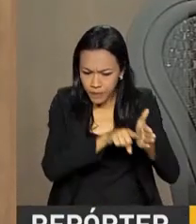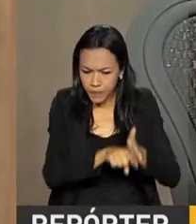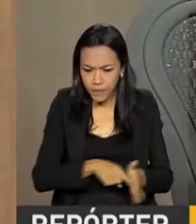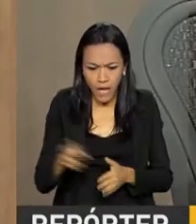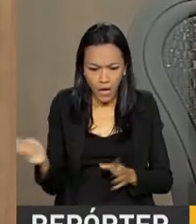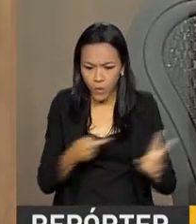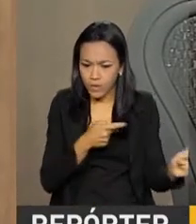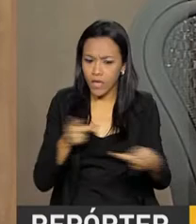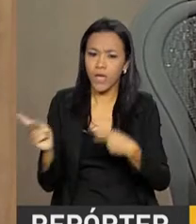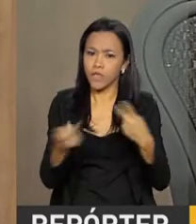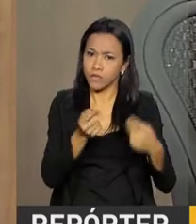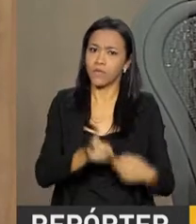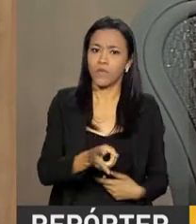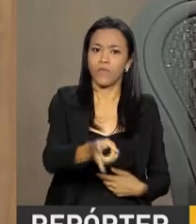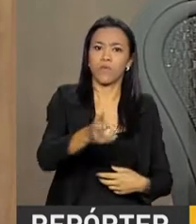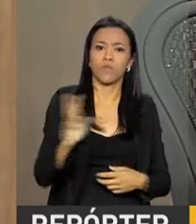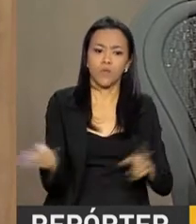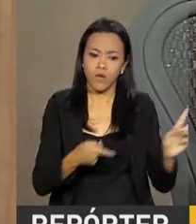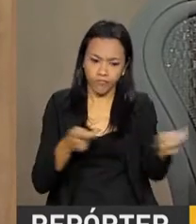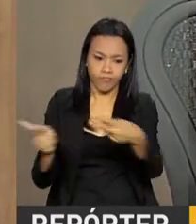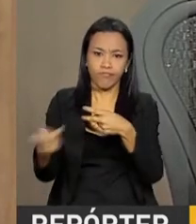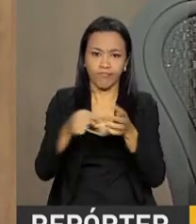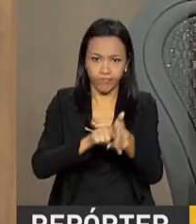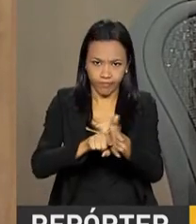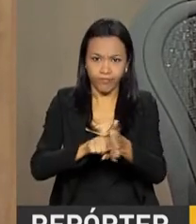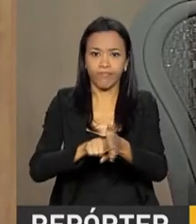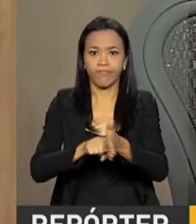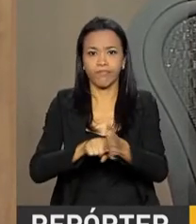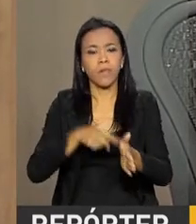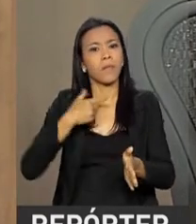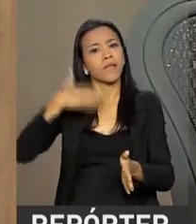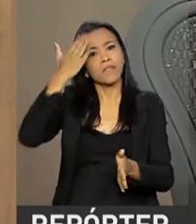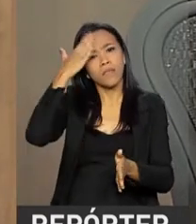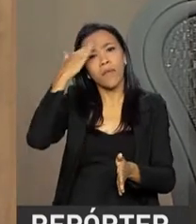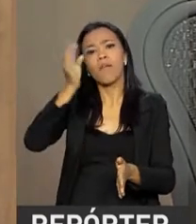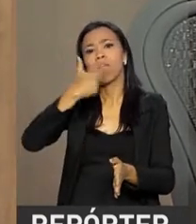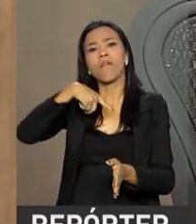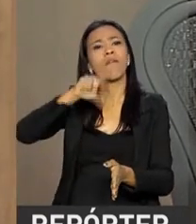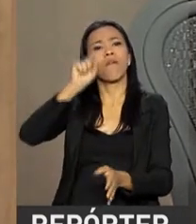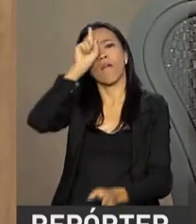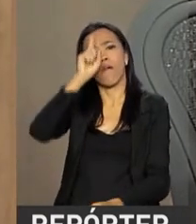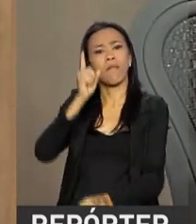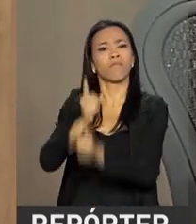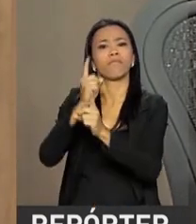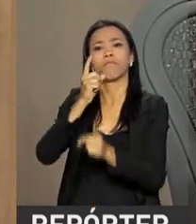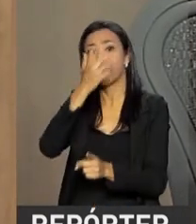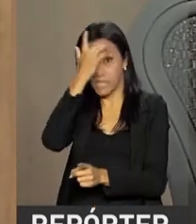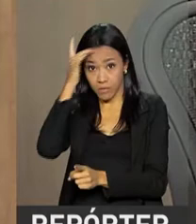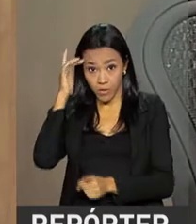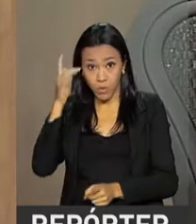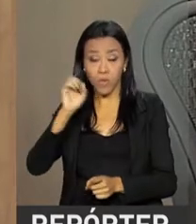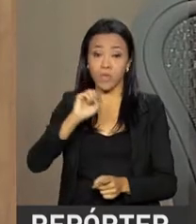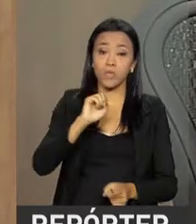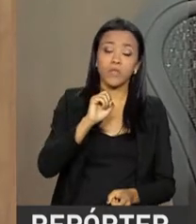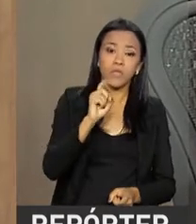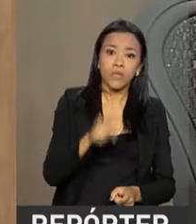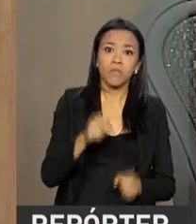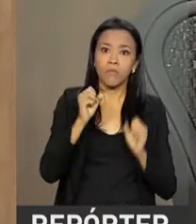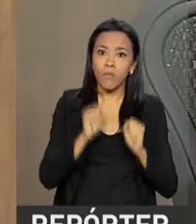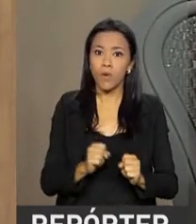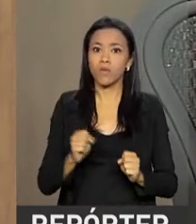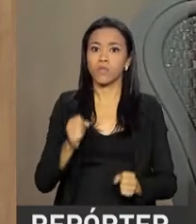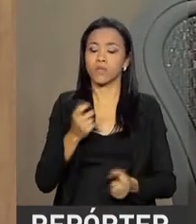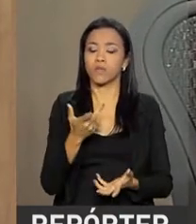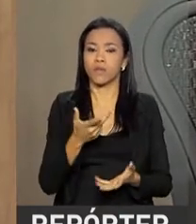e continuarão acontecendo é para identificar pessoas ou procedimentos que possam comprometer o sigilo ou